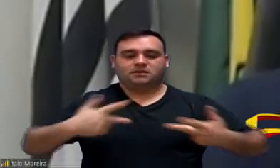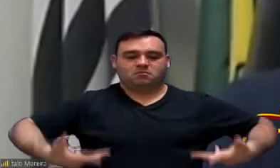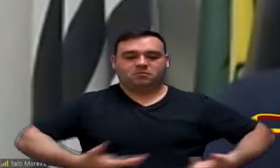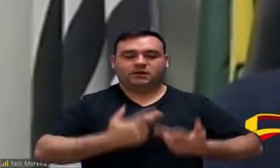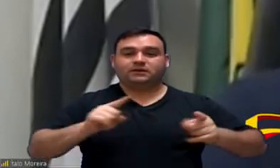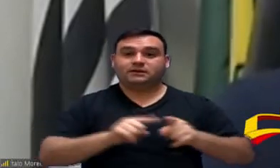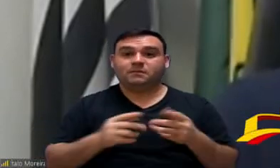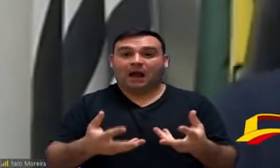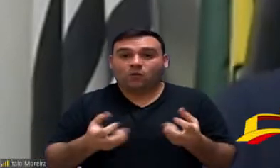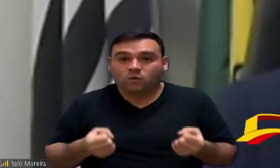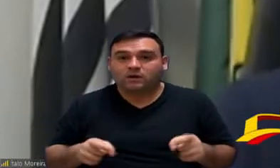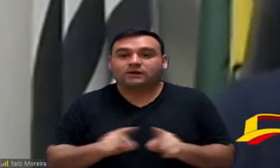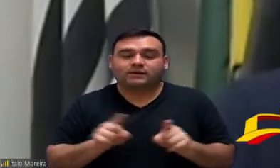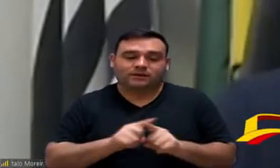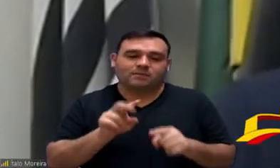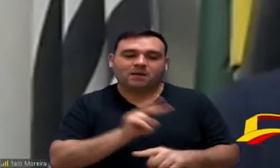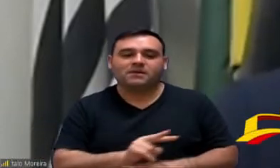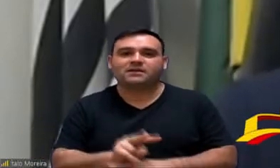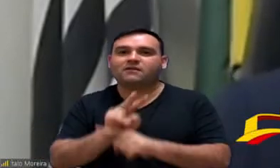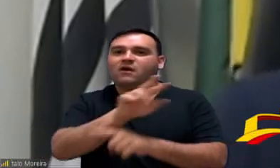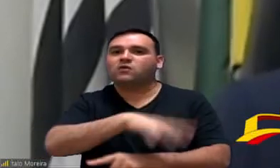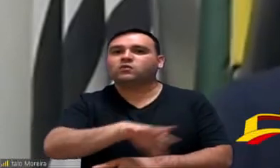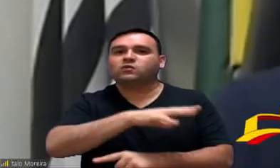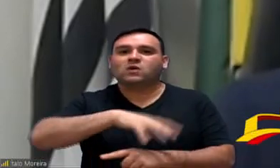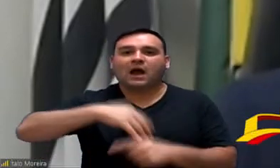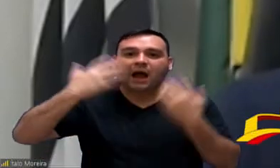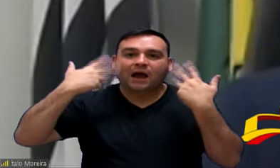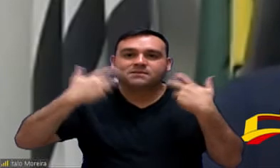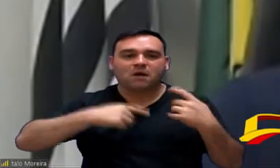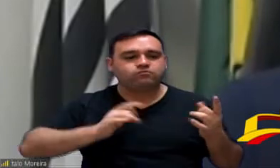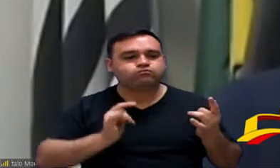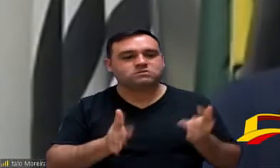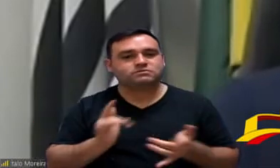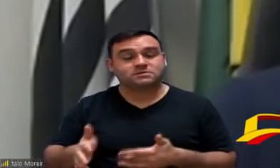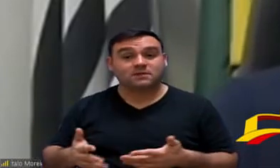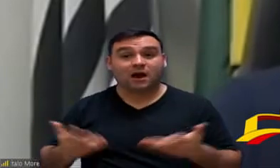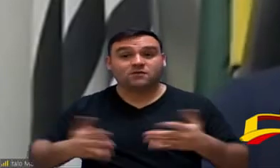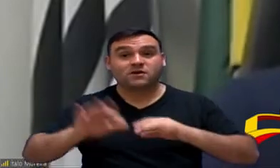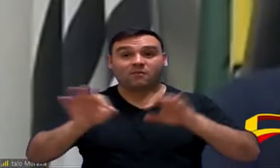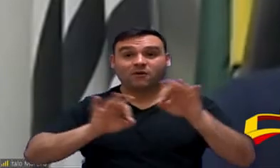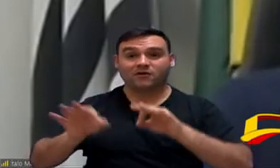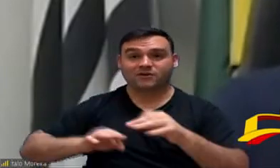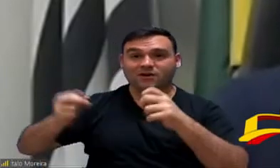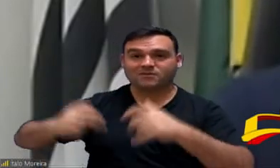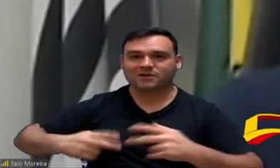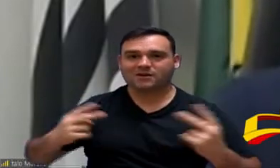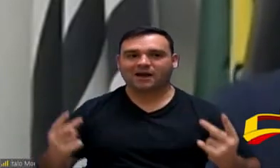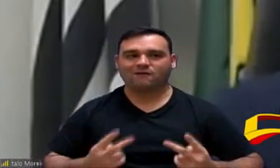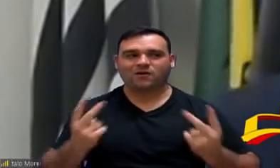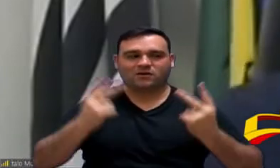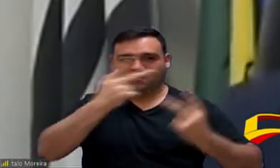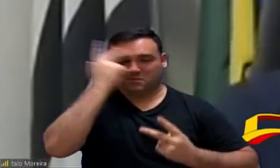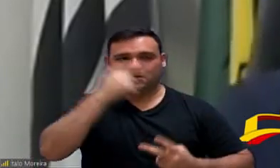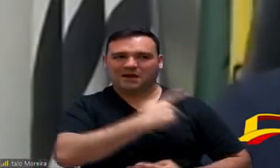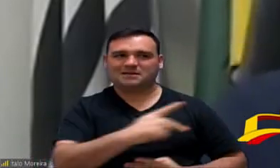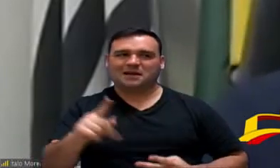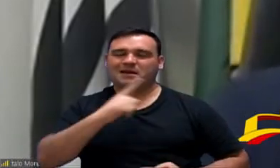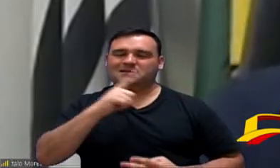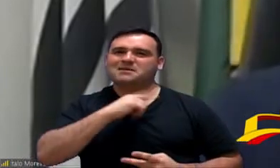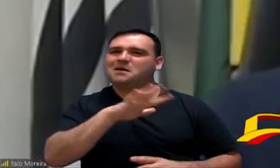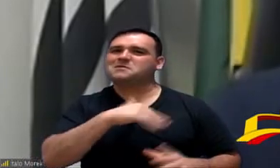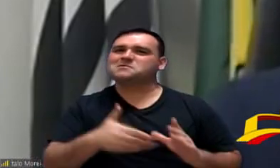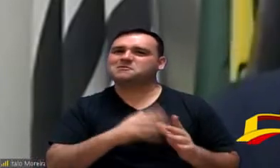acolhimentos e preservação da saúde e da vida dos animais abandonados. Nesse projeto aqui, a gente valoriza esses verdadeiros heróis, né, que são